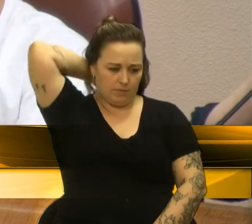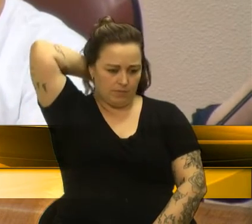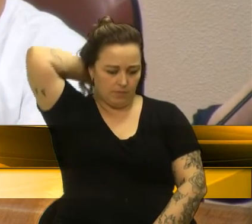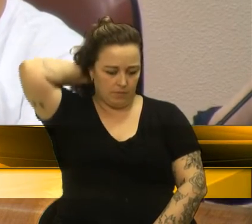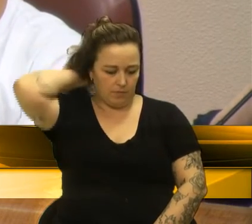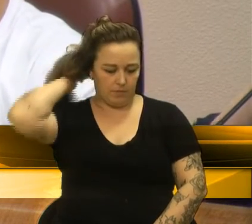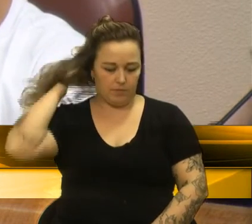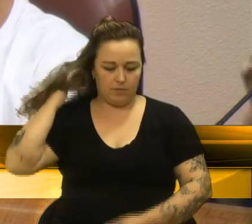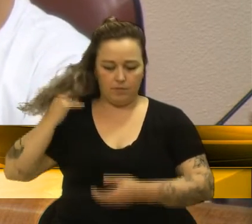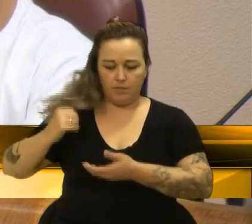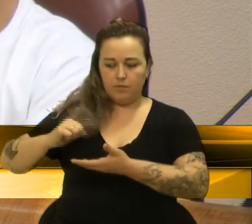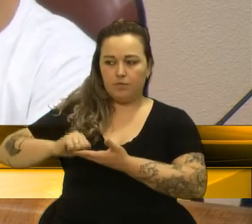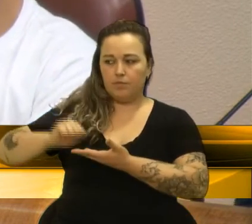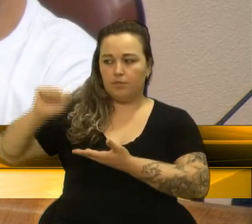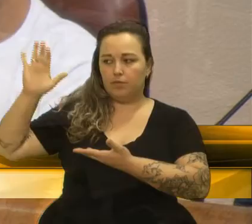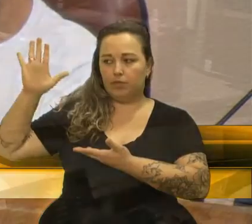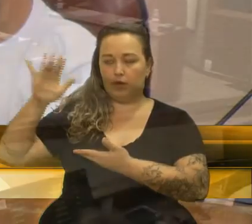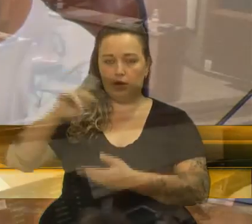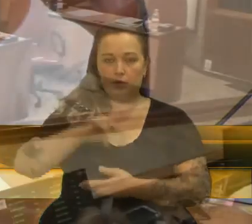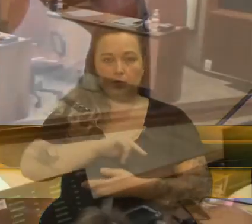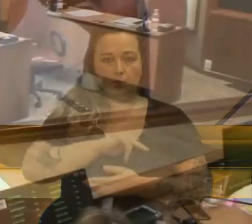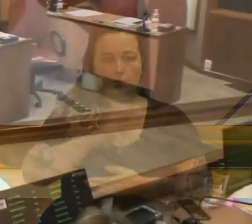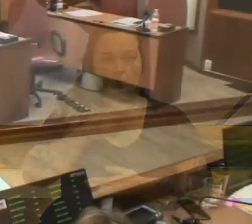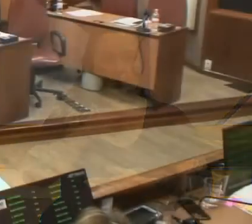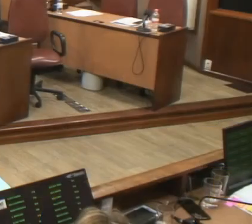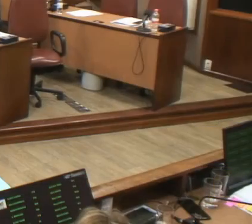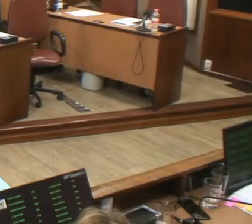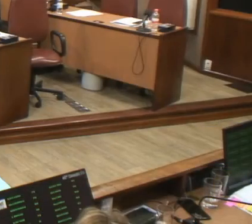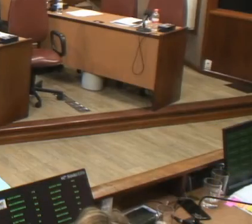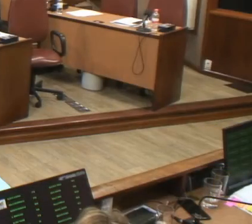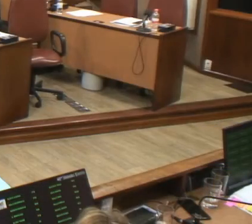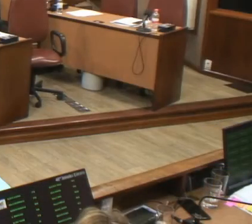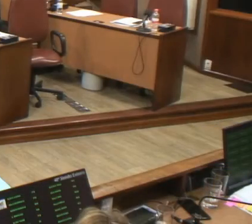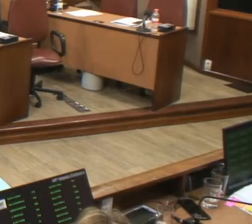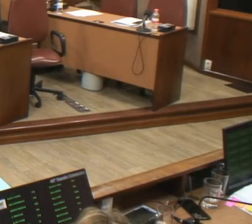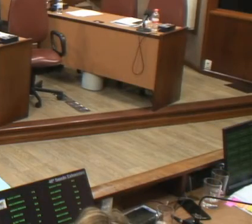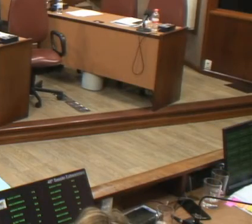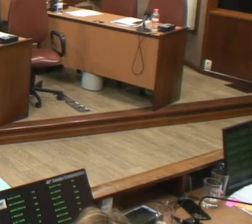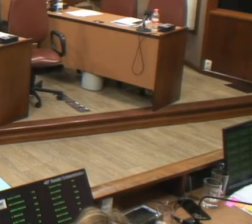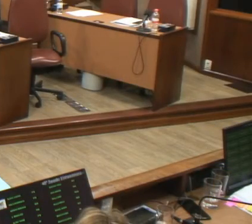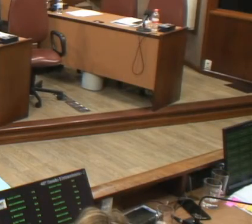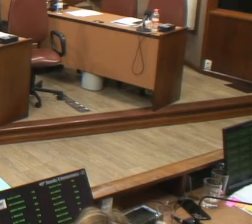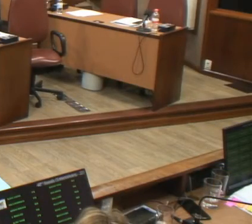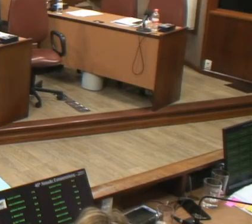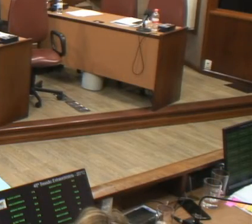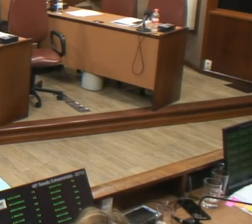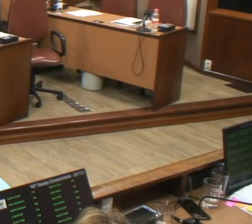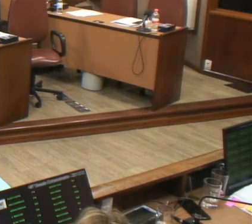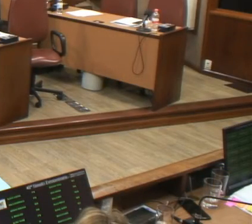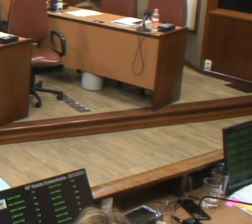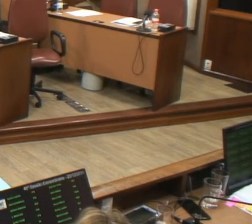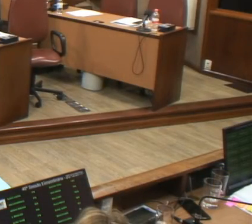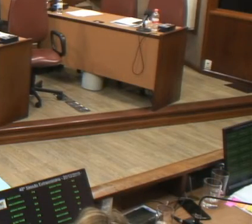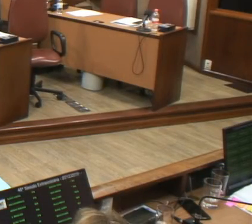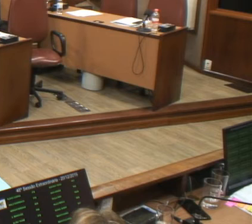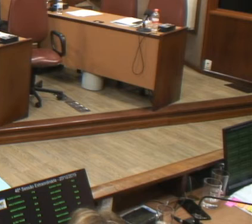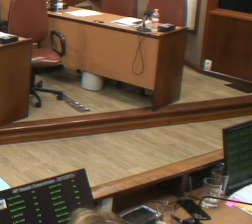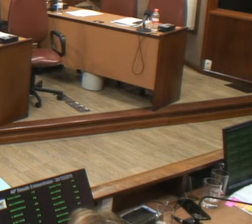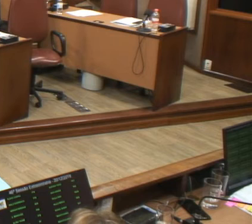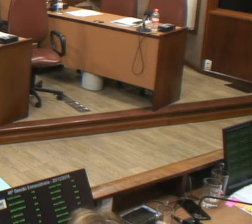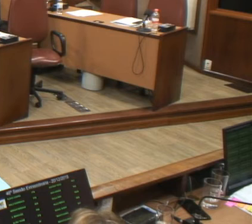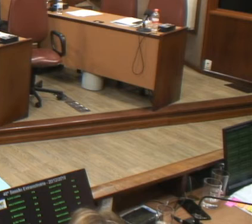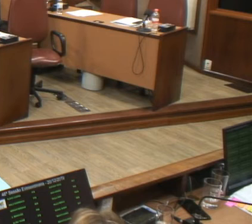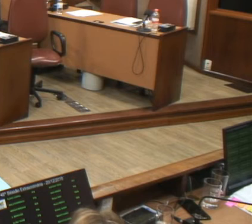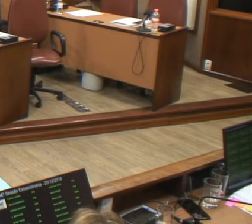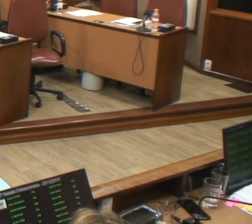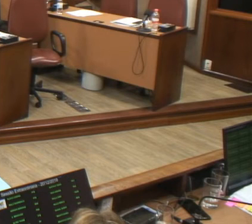Sua questão de ordem. Senhor presidente, gostaria que, a título de auxiliar os trabalhos, estamos ultrapassando 40 horas de sessão,